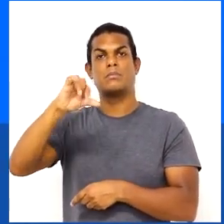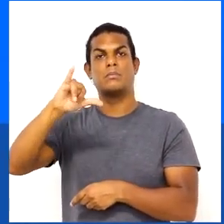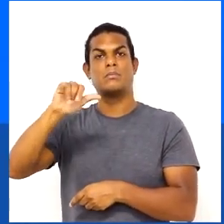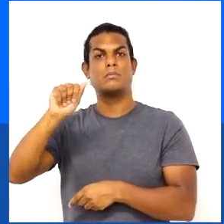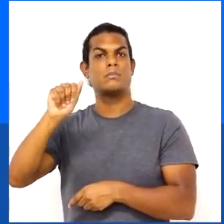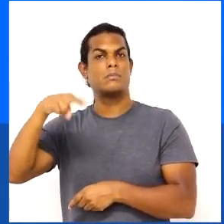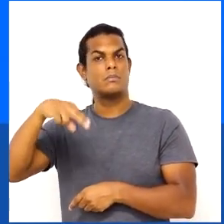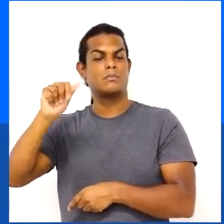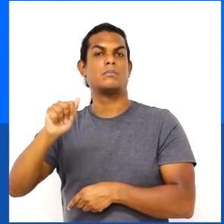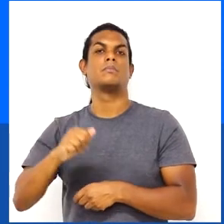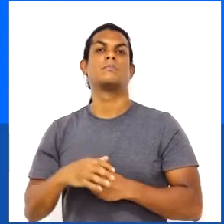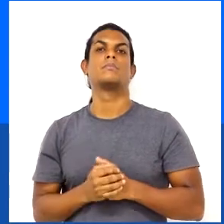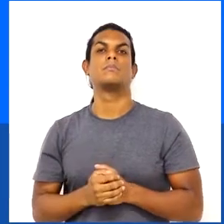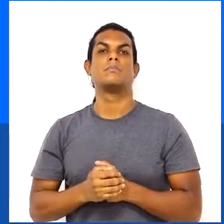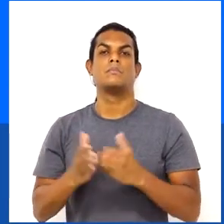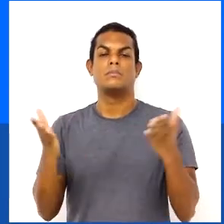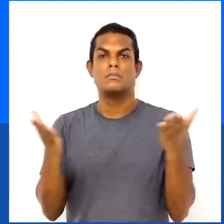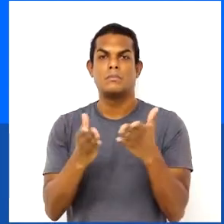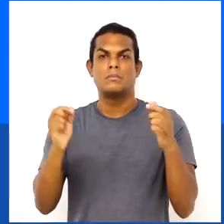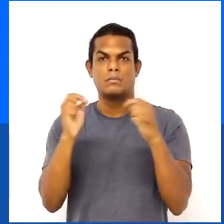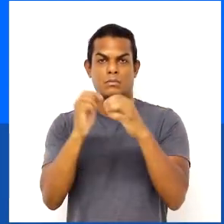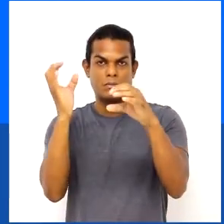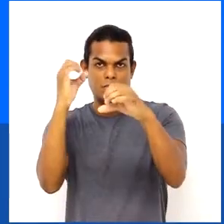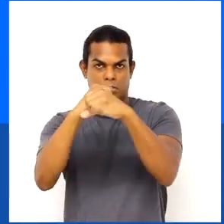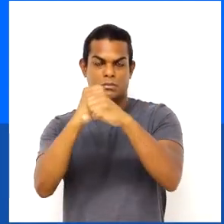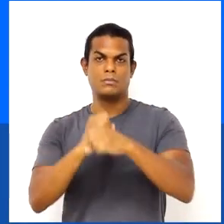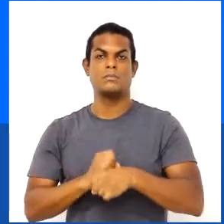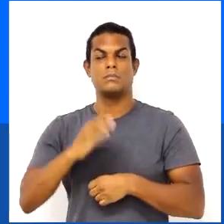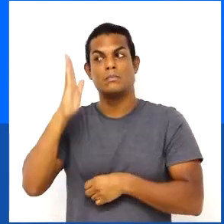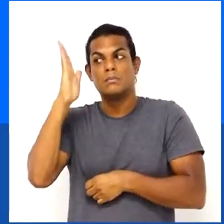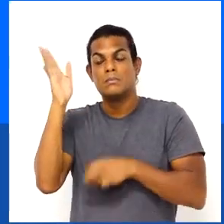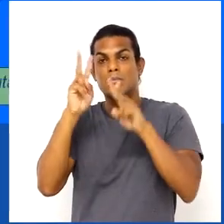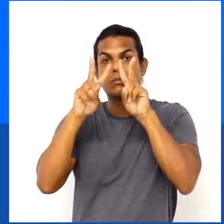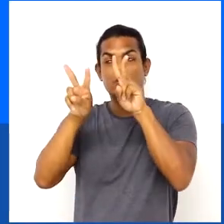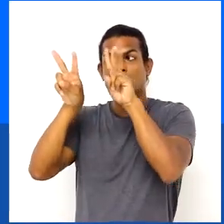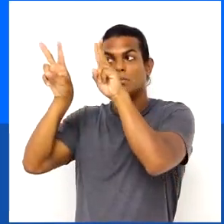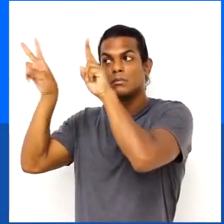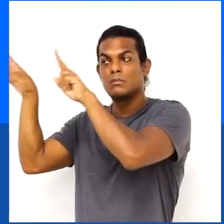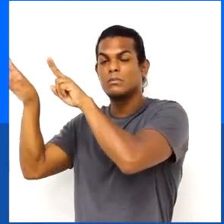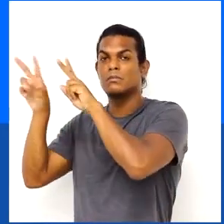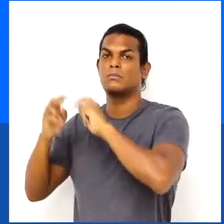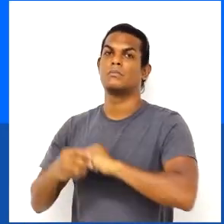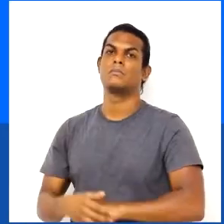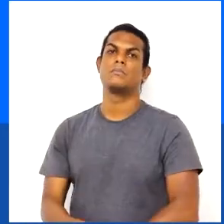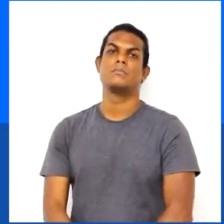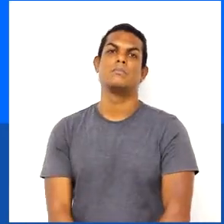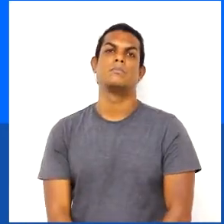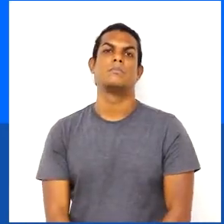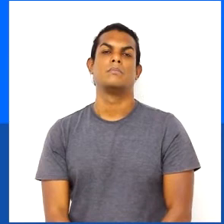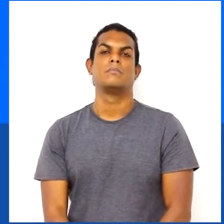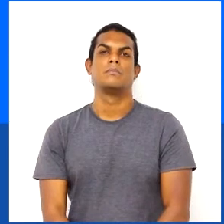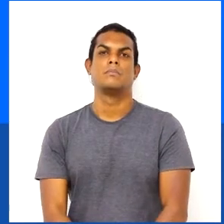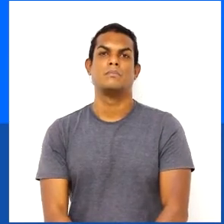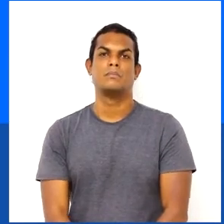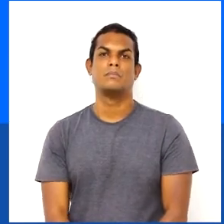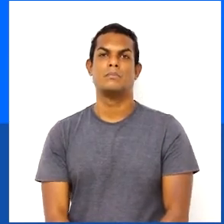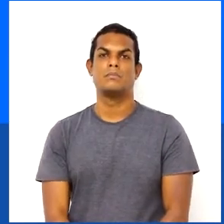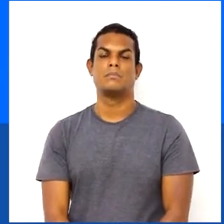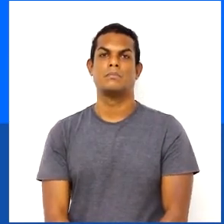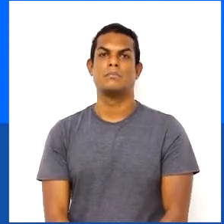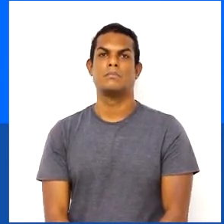frequência, passaremos a fazer o cálculo. Observe, o limite inferior da